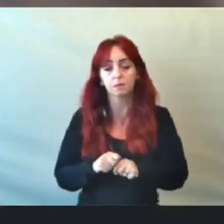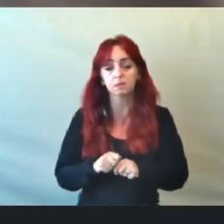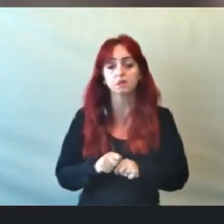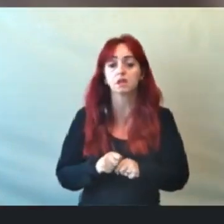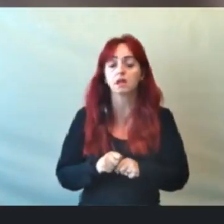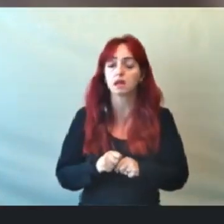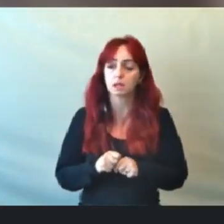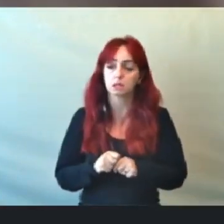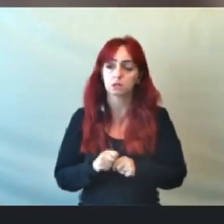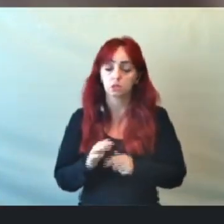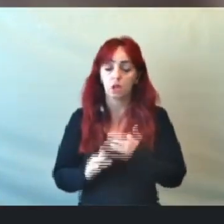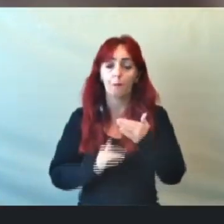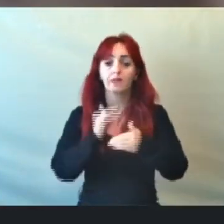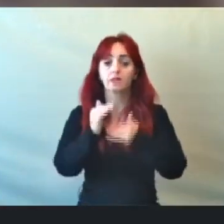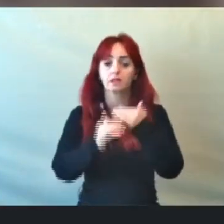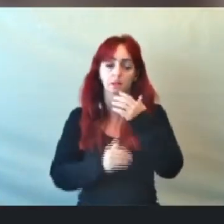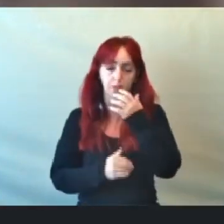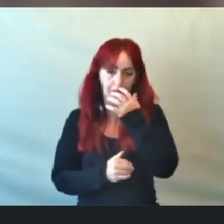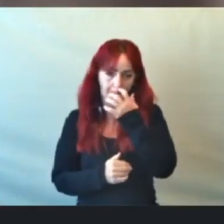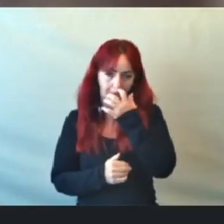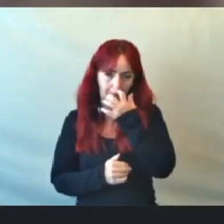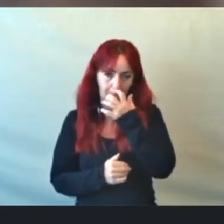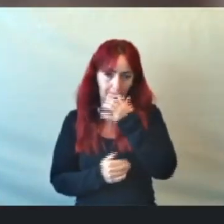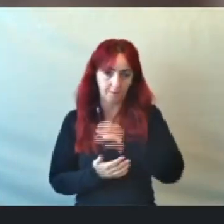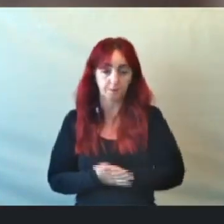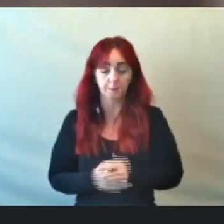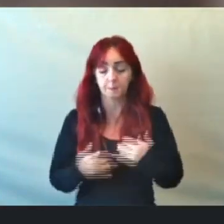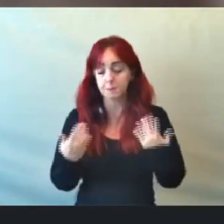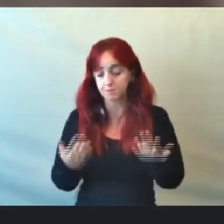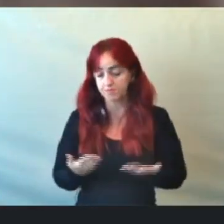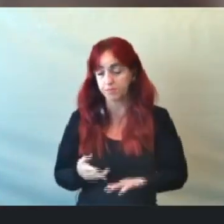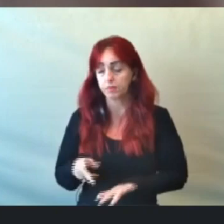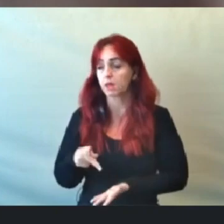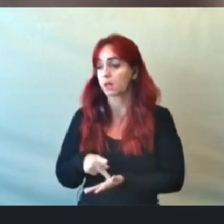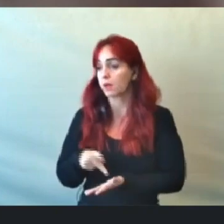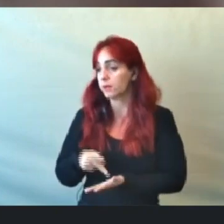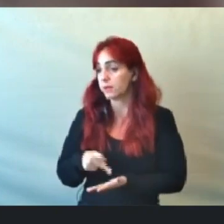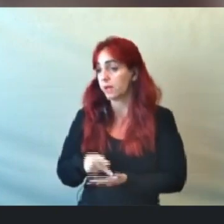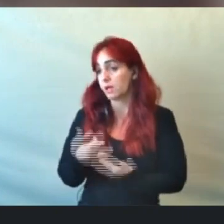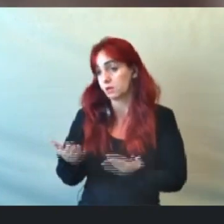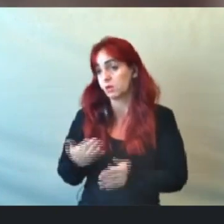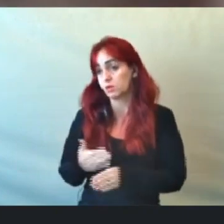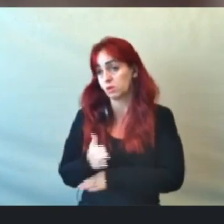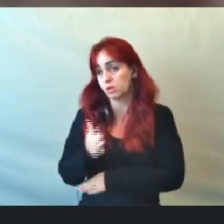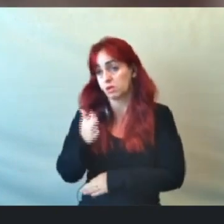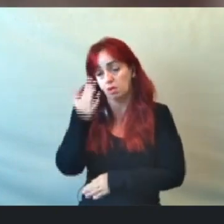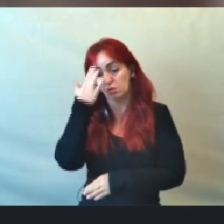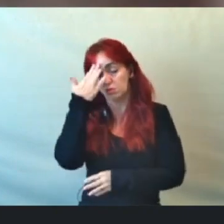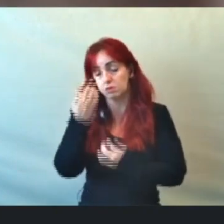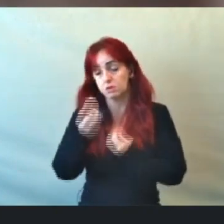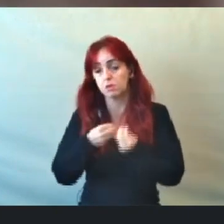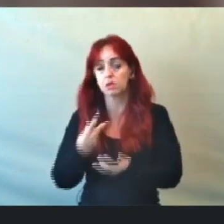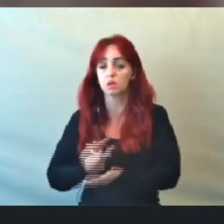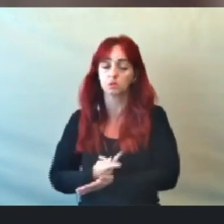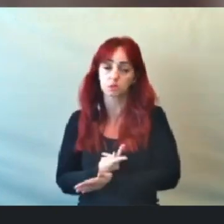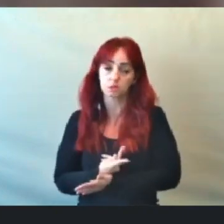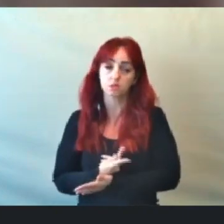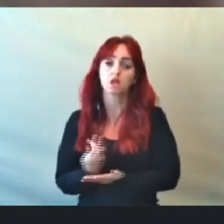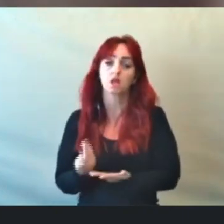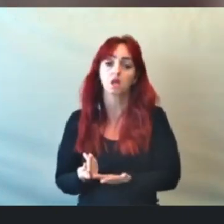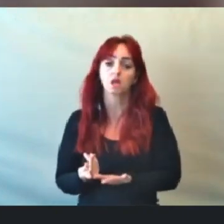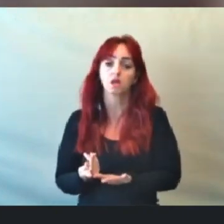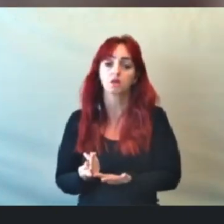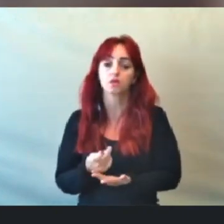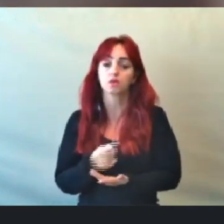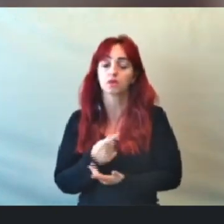Na verdade, assim, eu estou entrando agora, então não sei exatamente, né, o que vocês já discutiram, o professor